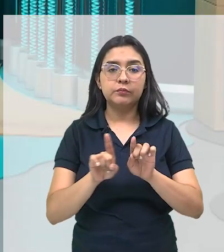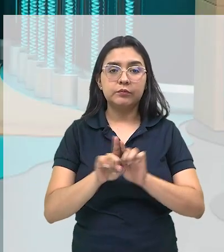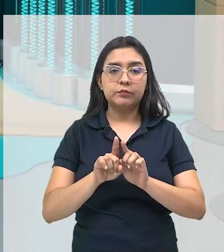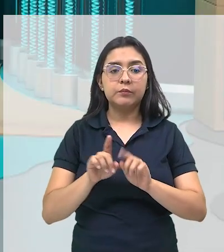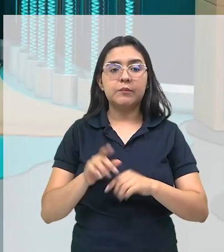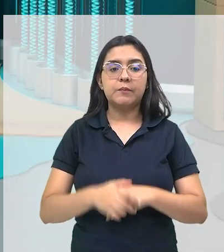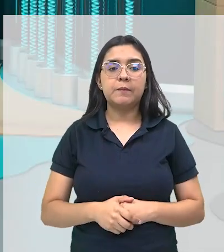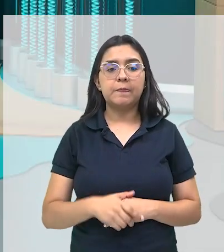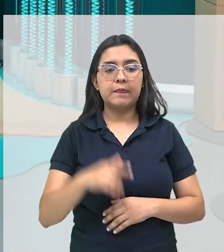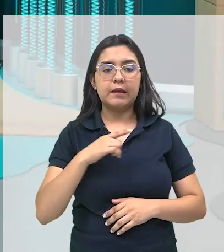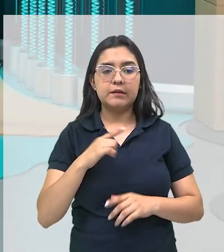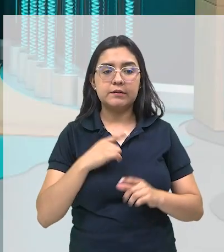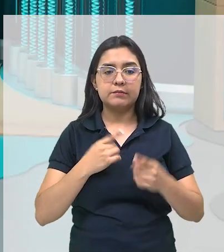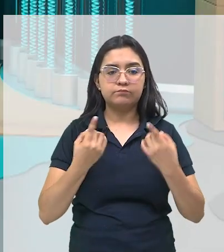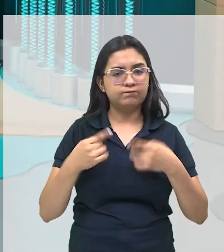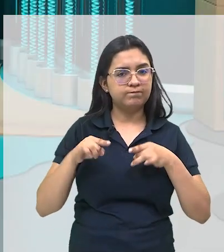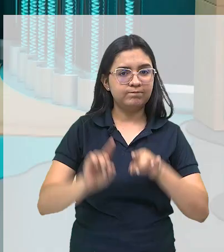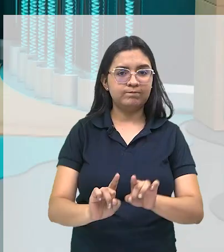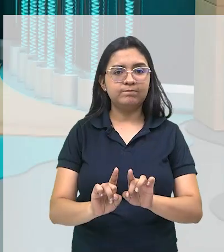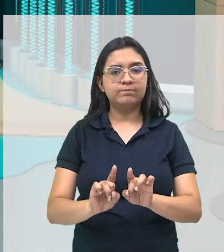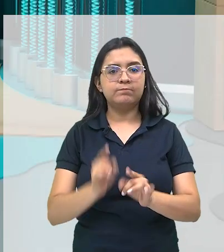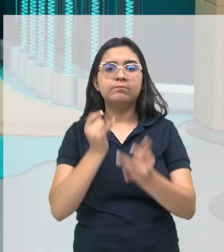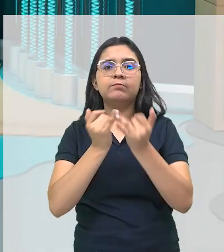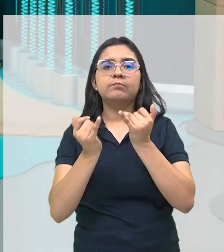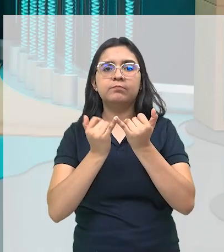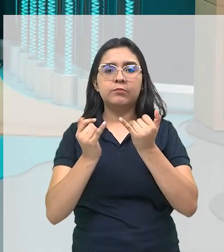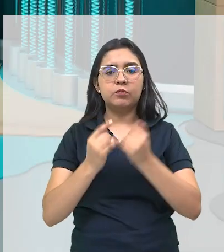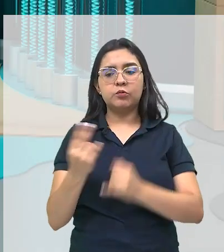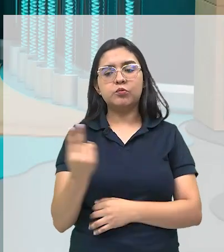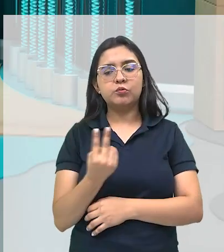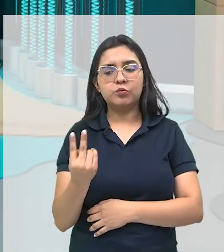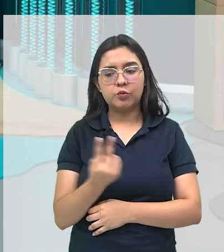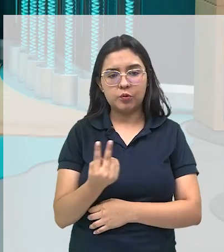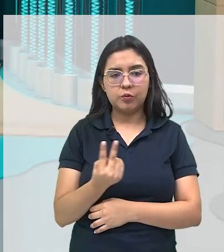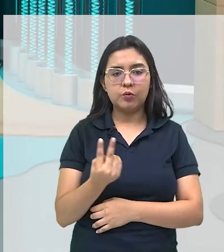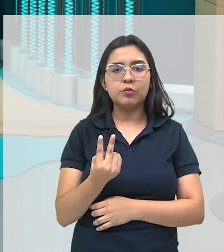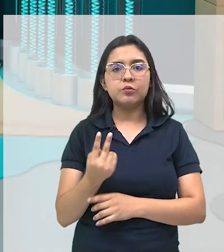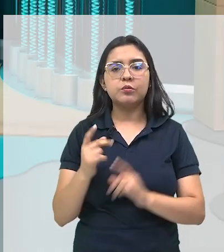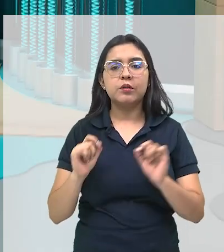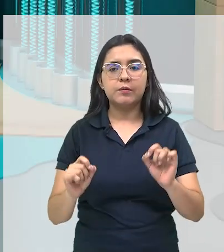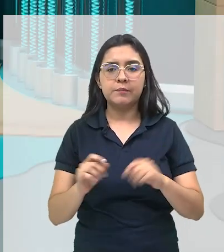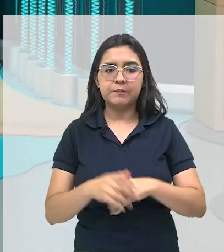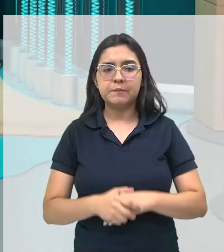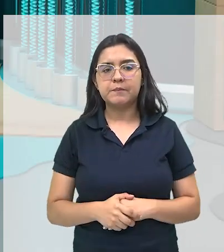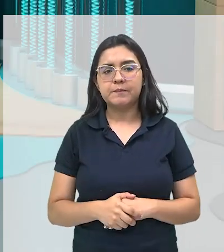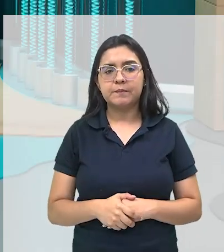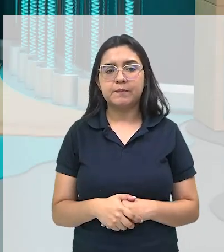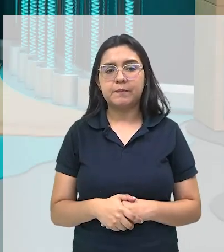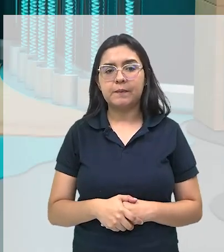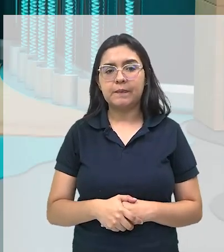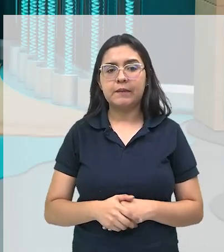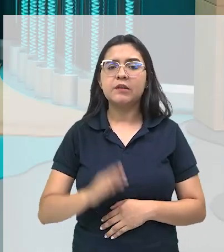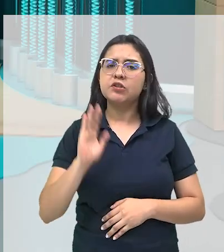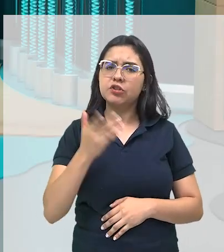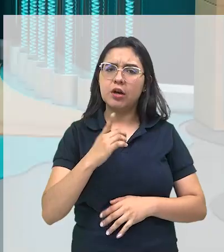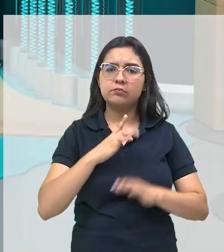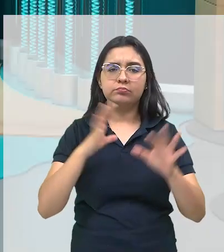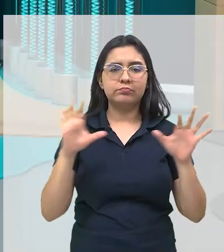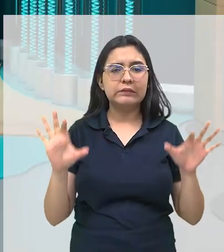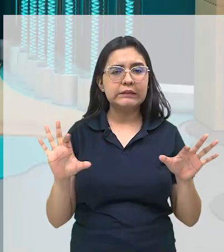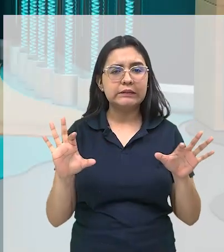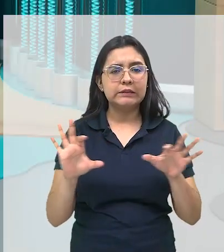é essa harmonia, de forma que parece que os dois, eles já estão ali